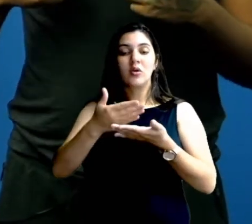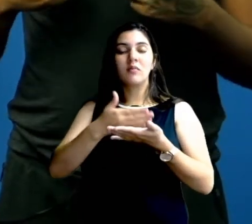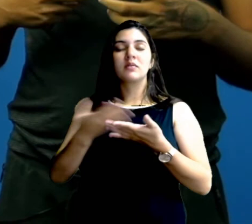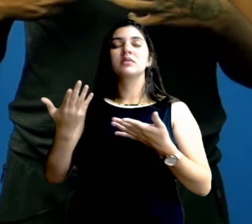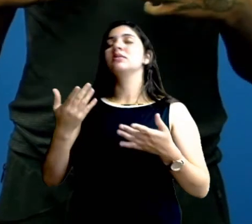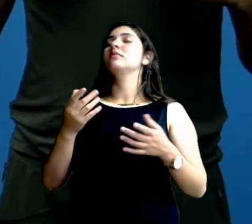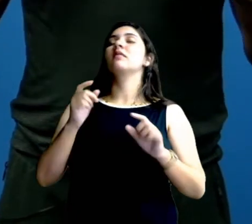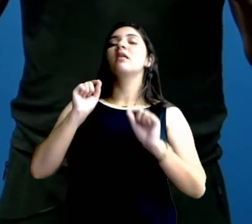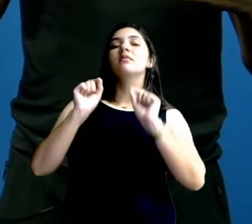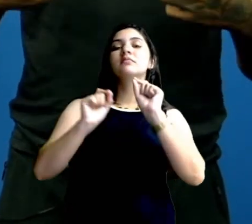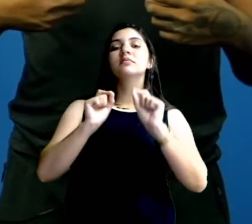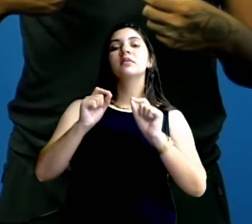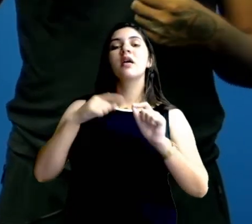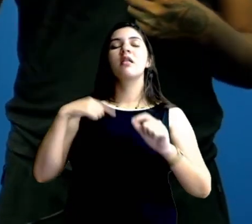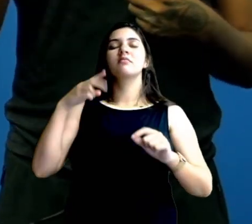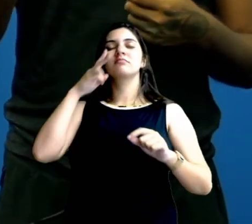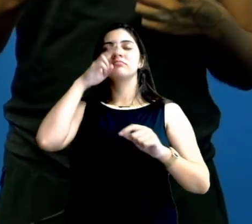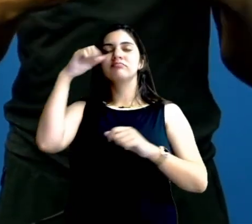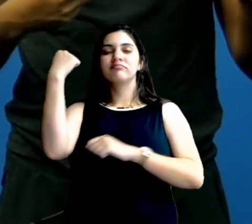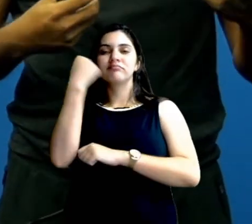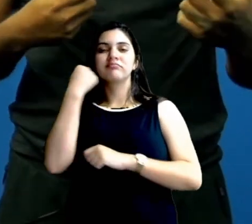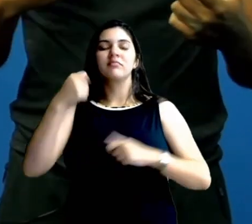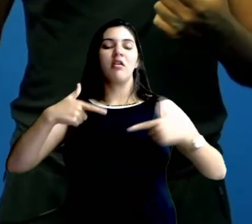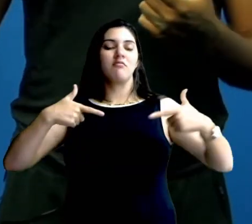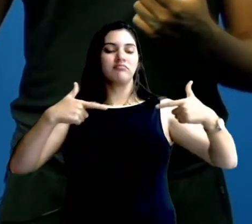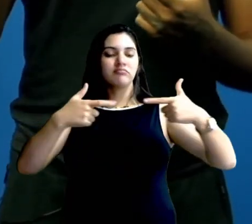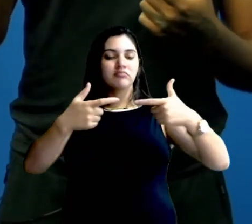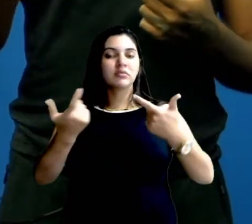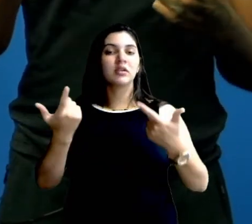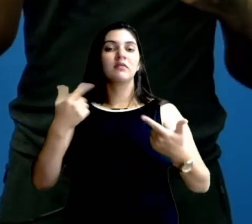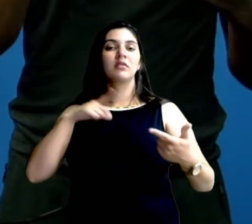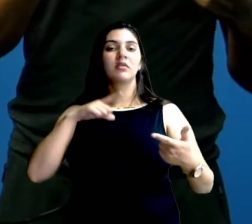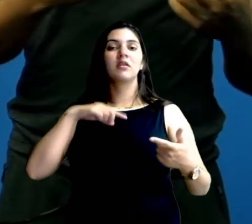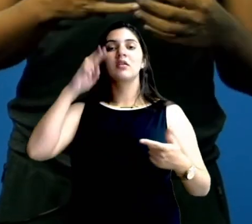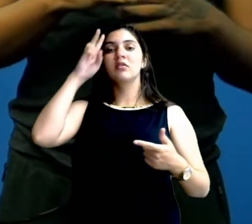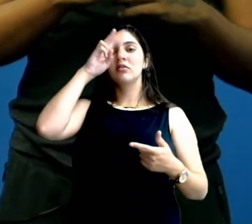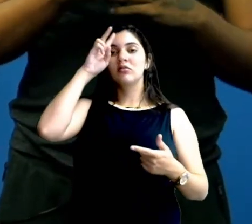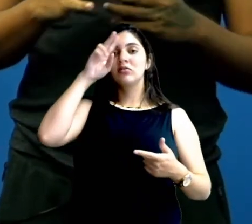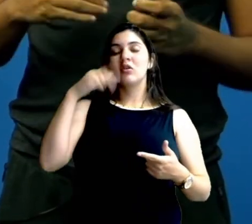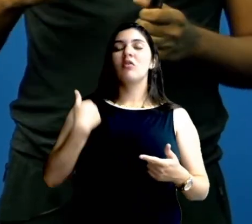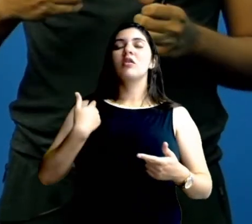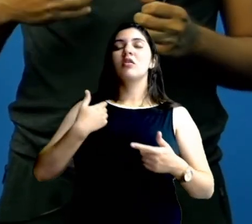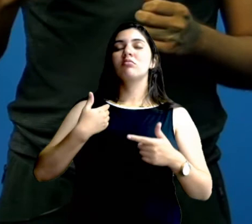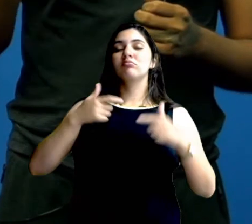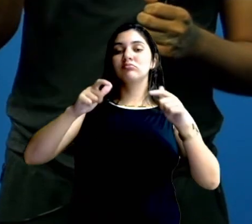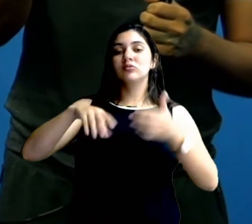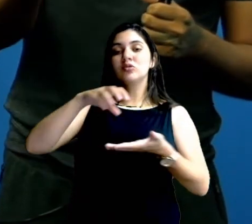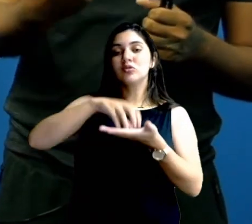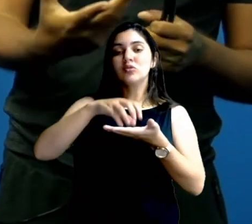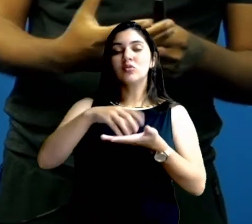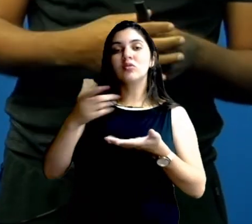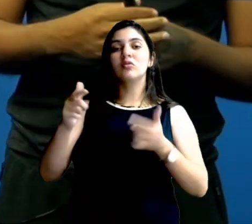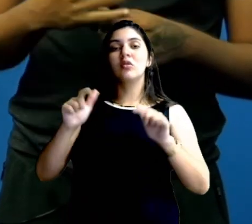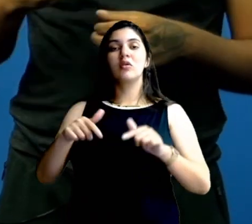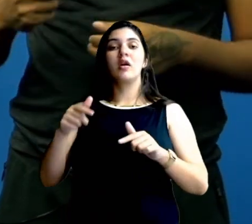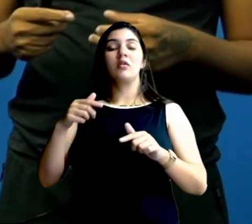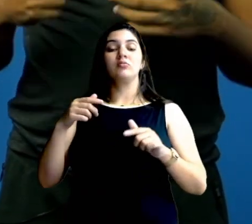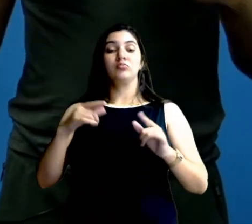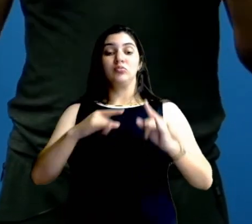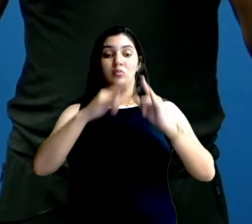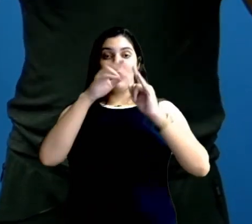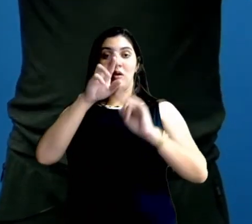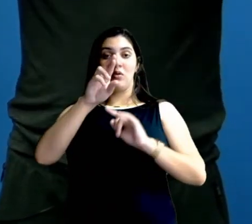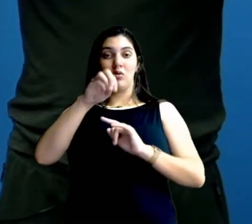prosas né ou 6:00 guerreavam em um para as guerras assistir História de rainhas no reino de Kush que inclusive lutou contra um império romano